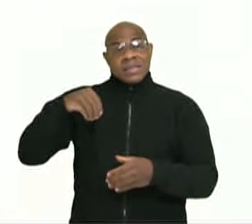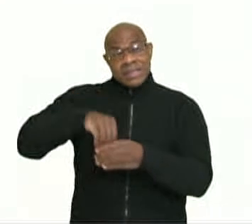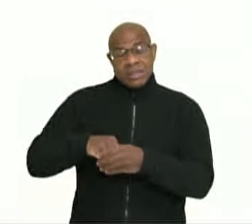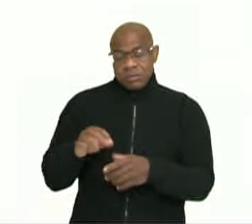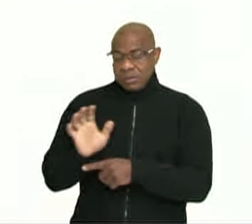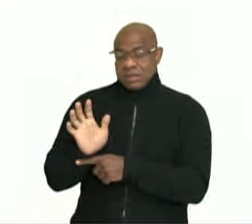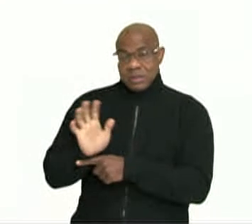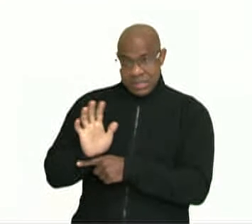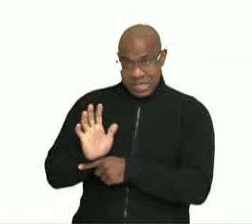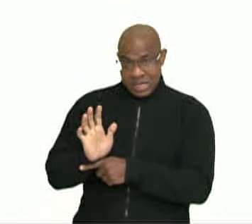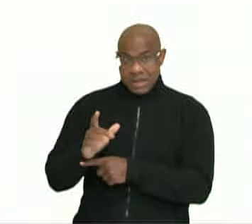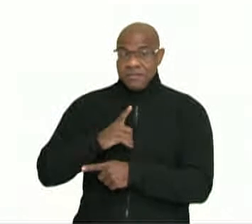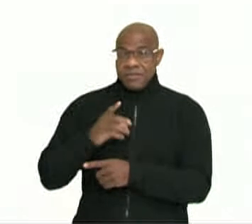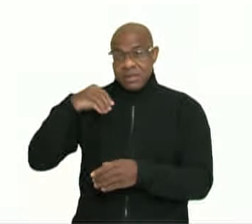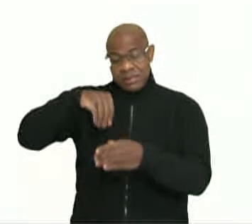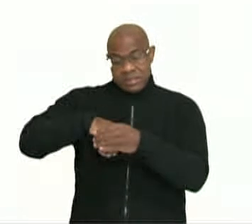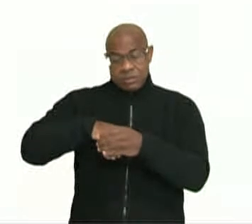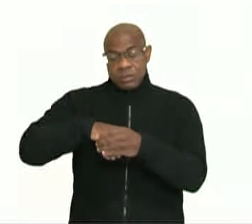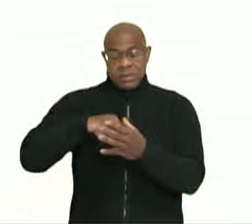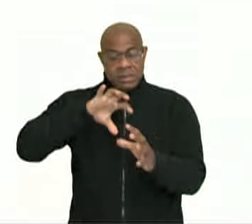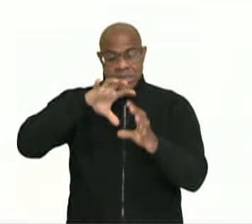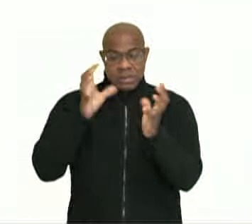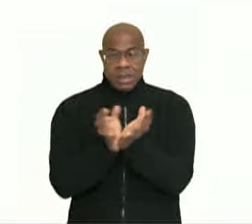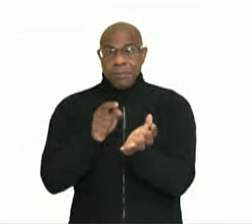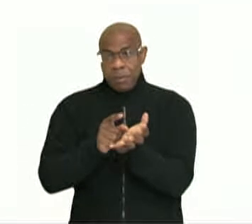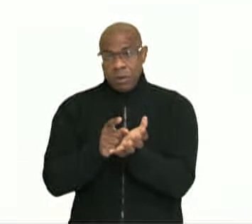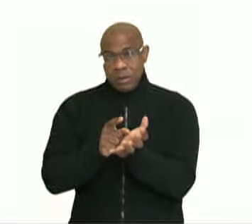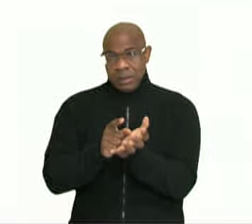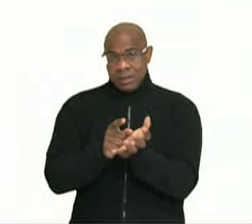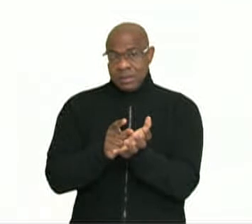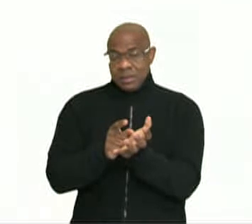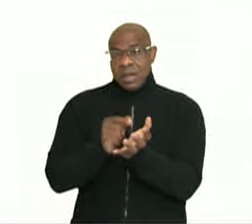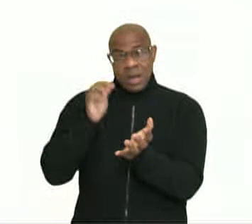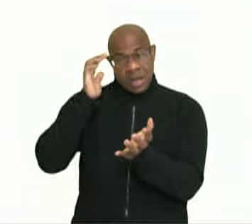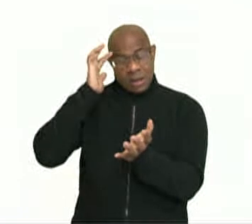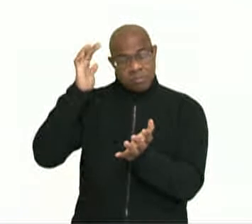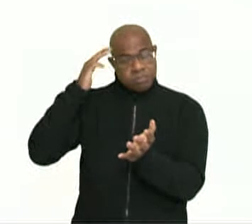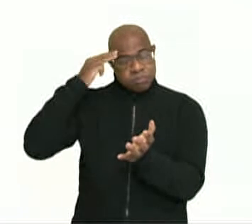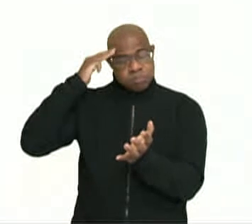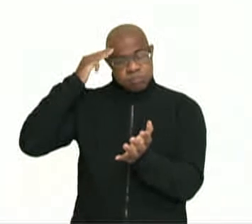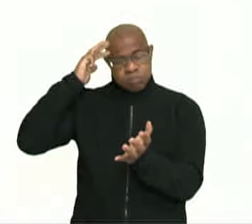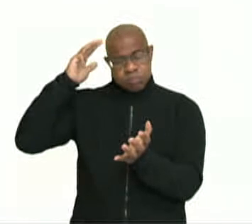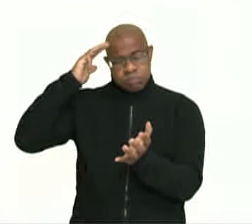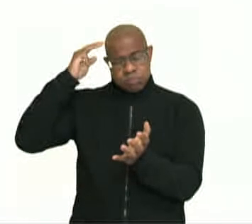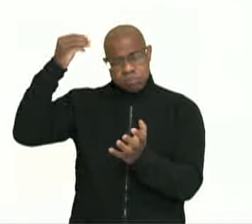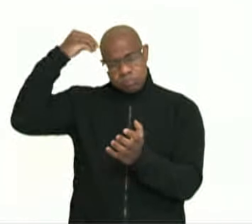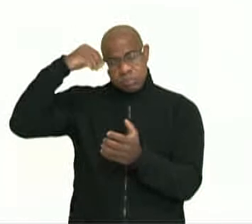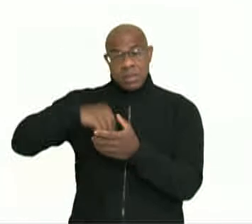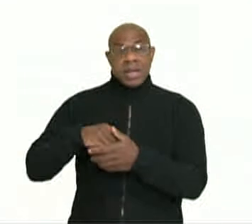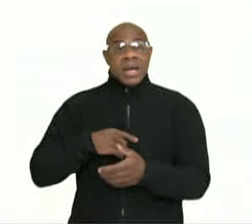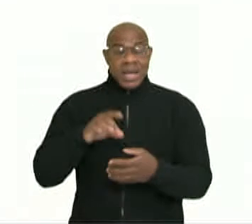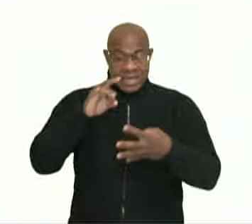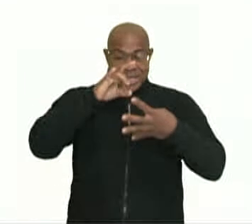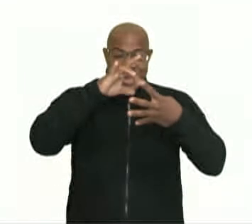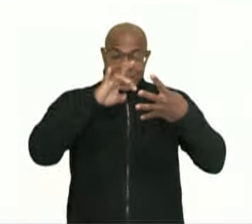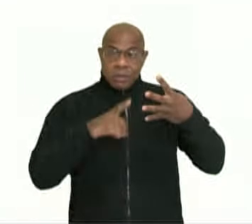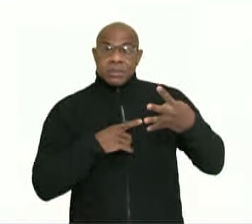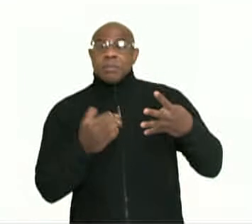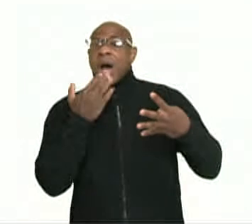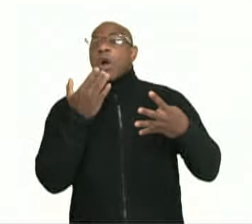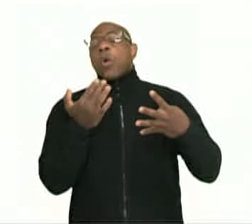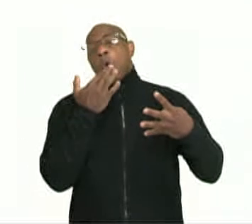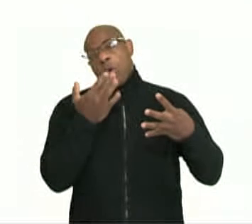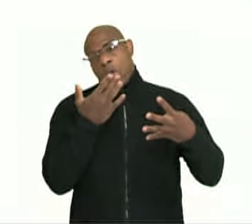de bolas, ok? Cada uma delas tem uma cor e está relacionado com o sentimento mais forte